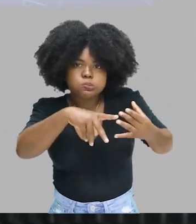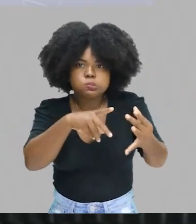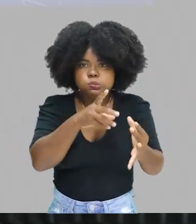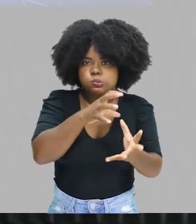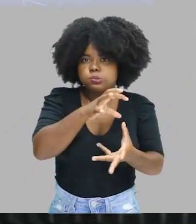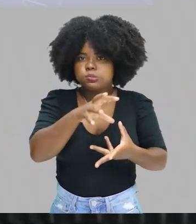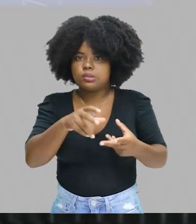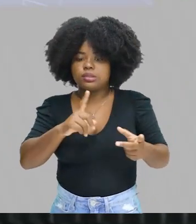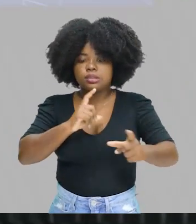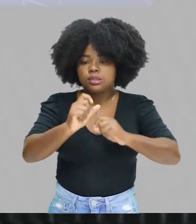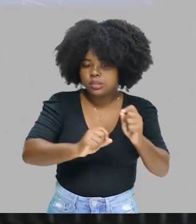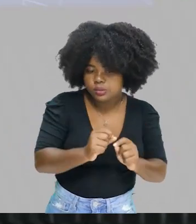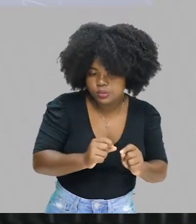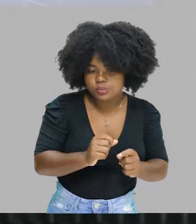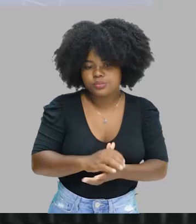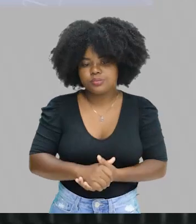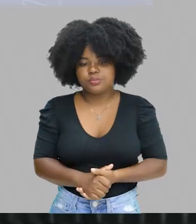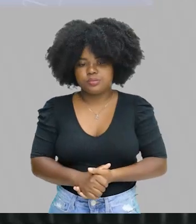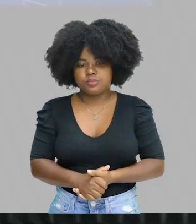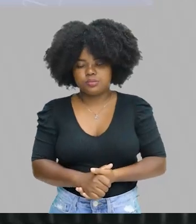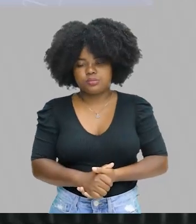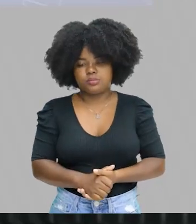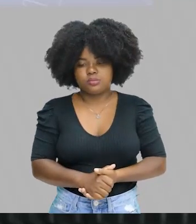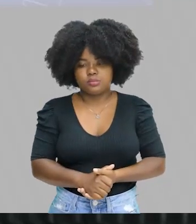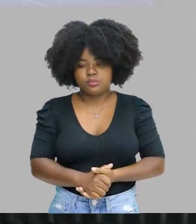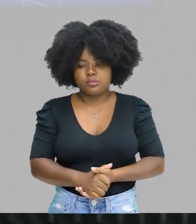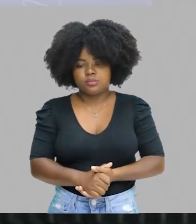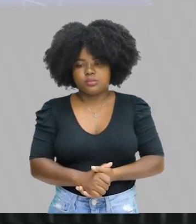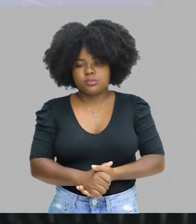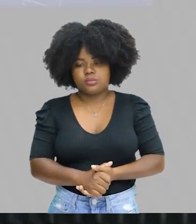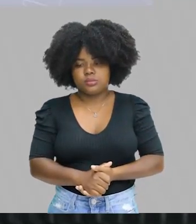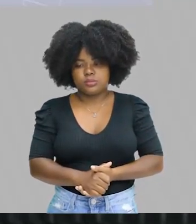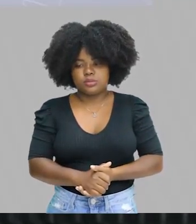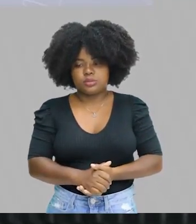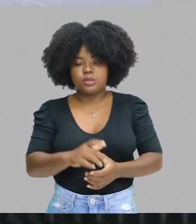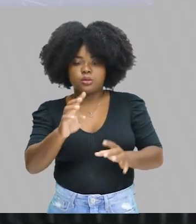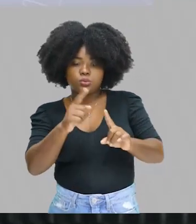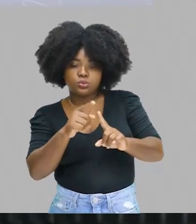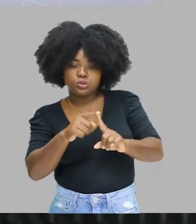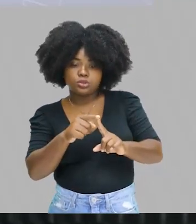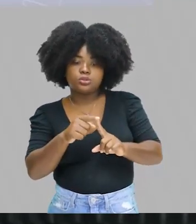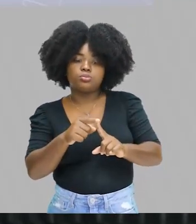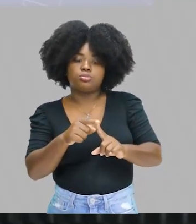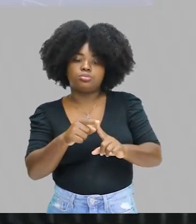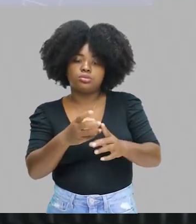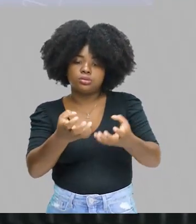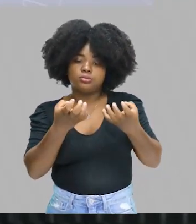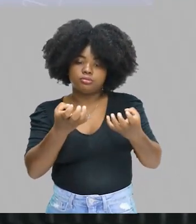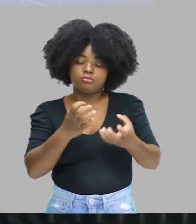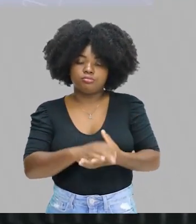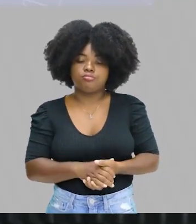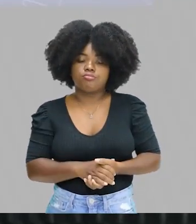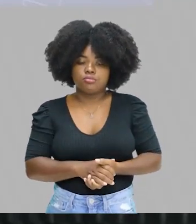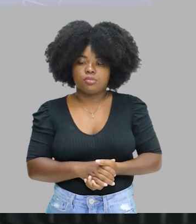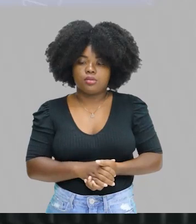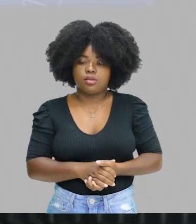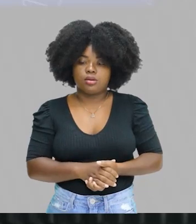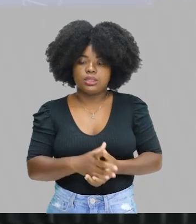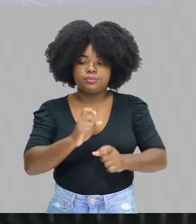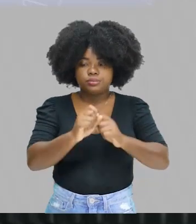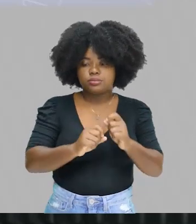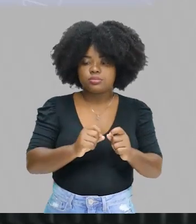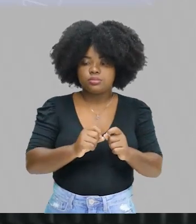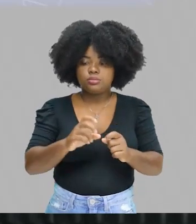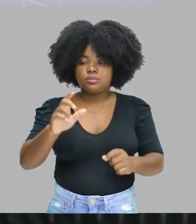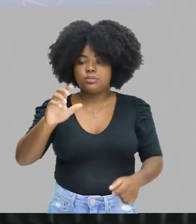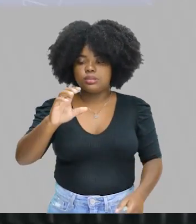você tem uma cavidade que tem o formato da peça original, beleza? Essa peça de gesso é preenchida com cera.